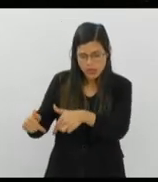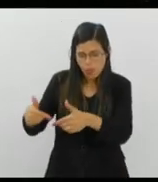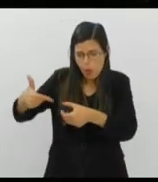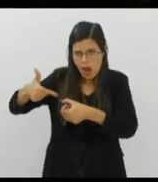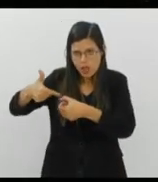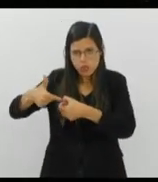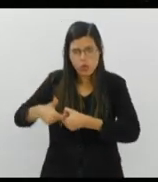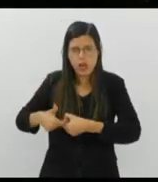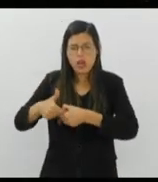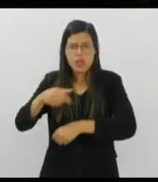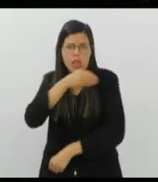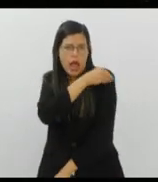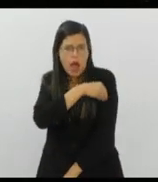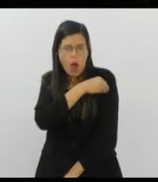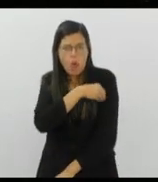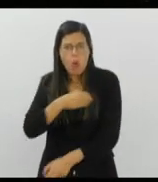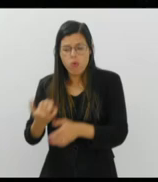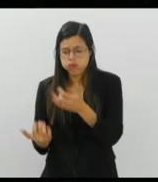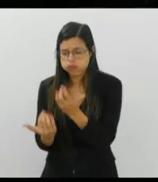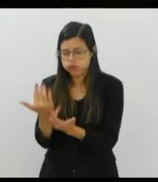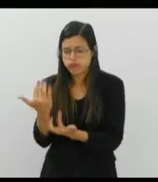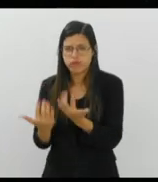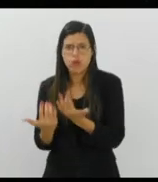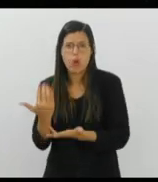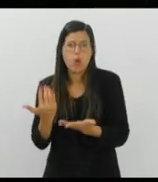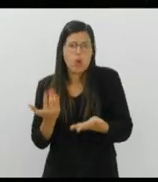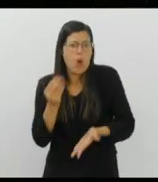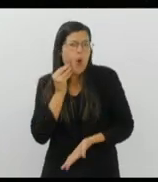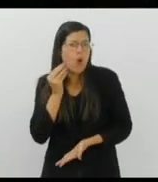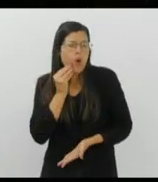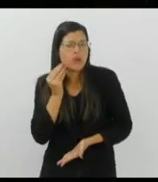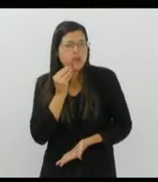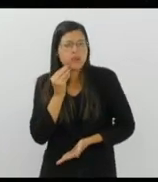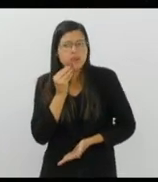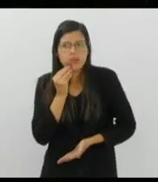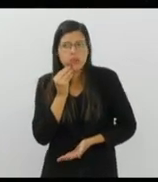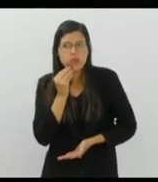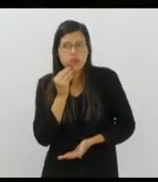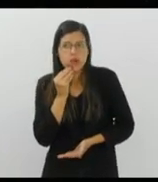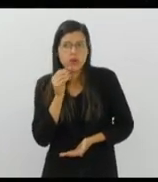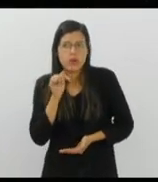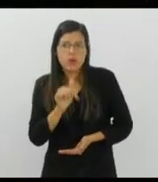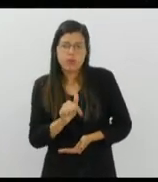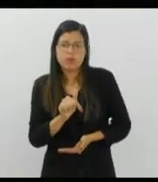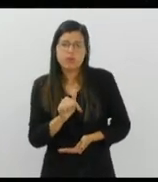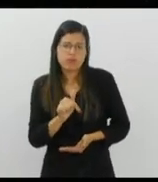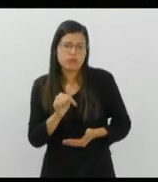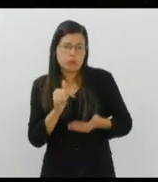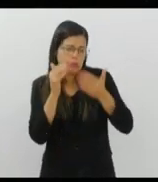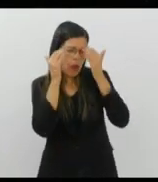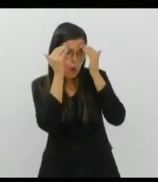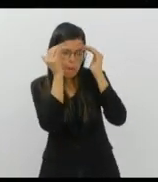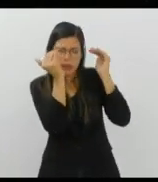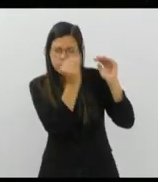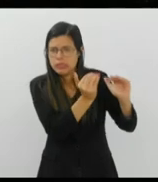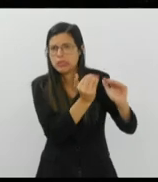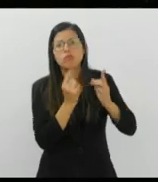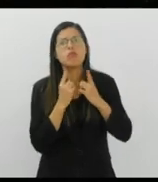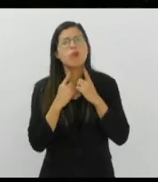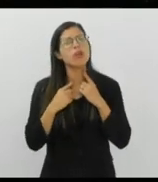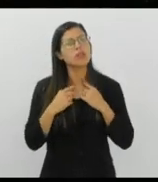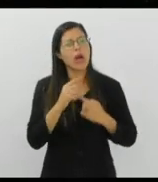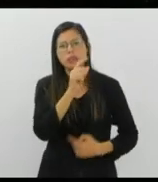mata, evidentemente cumprindo ou algum desejo mórbido, ou